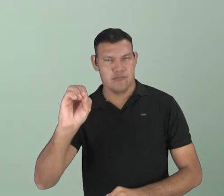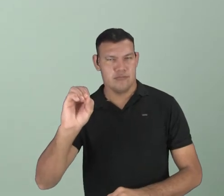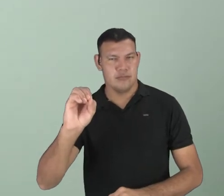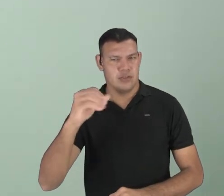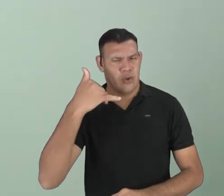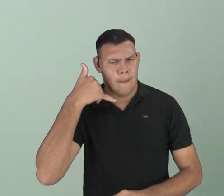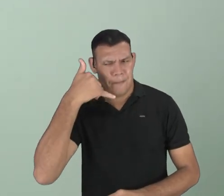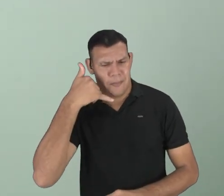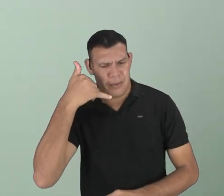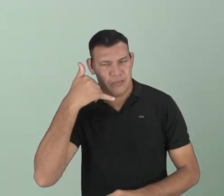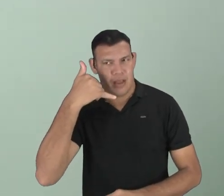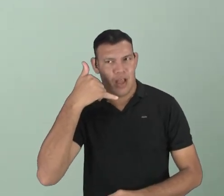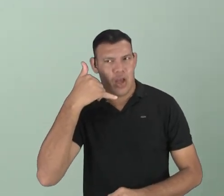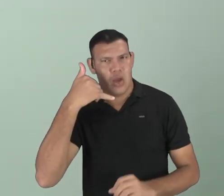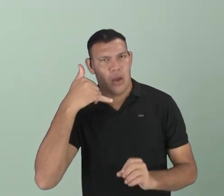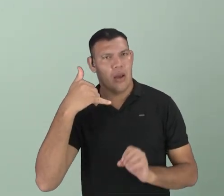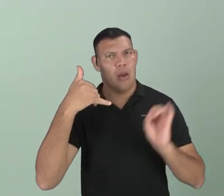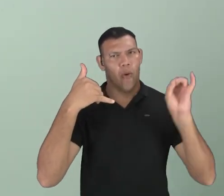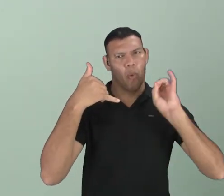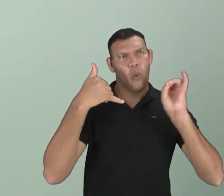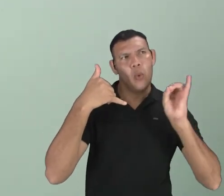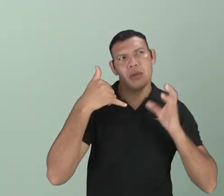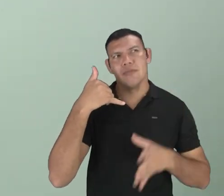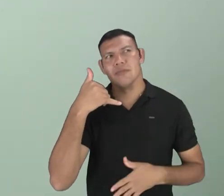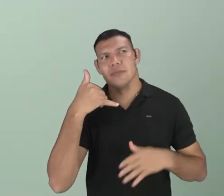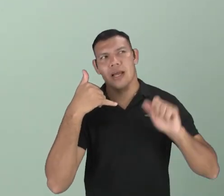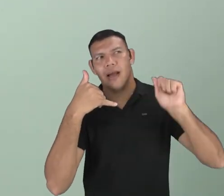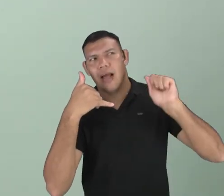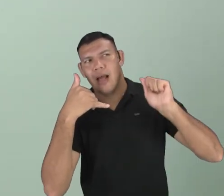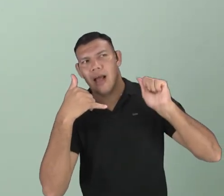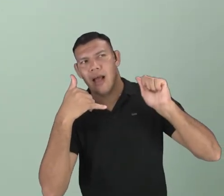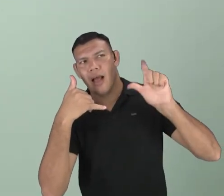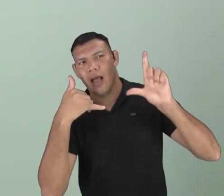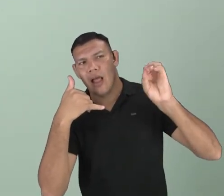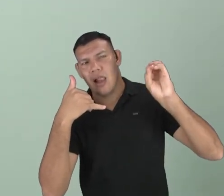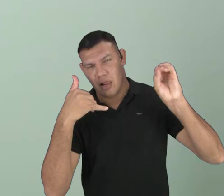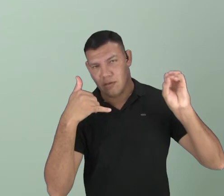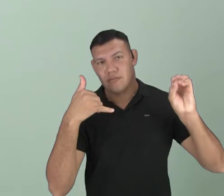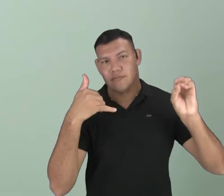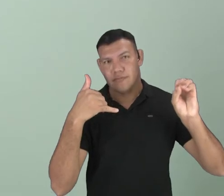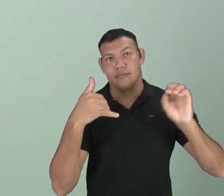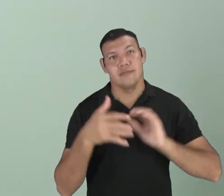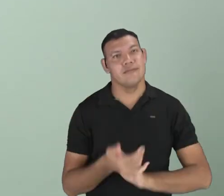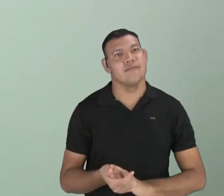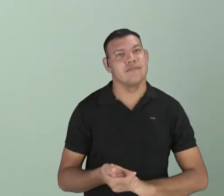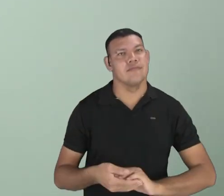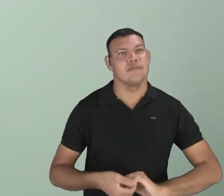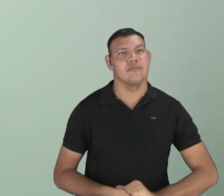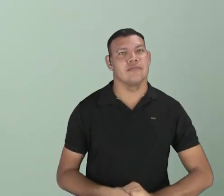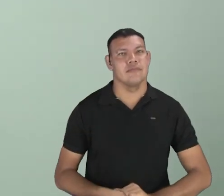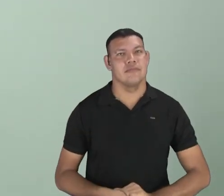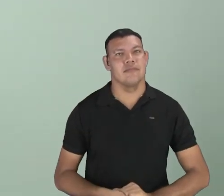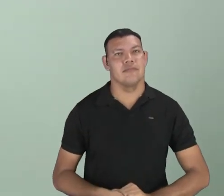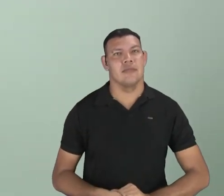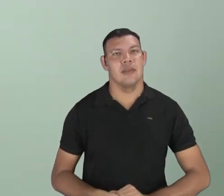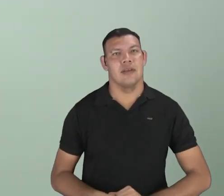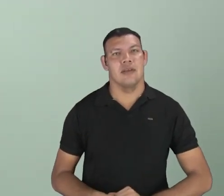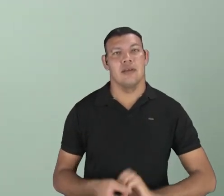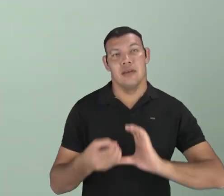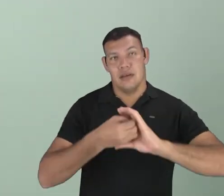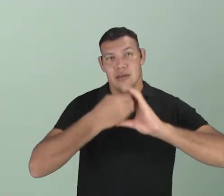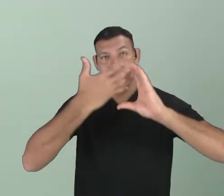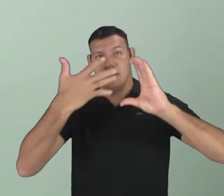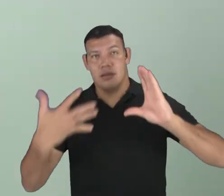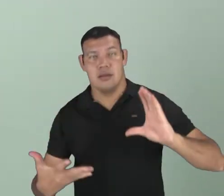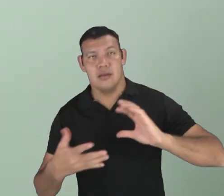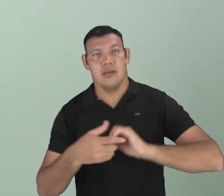me ouvindo? Então, quando nós utilizamos essas expressões para testar a comunicação, nós temos a função